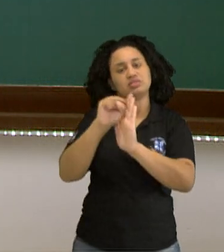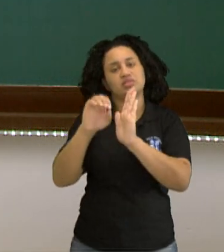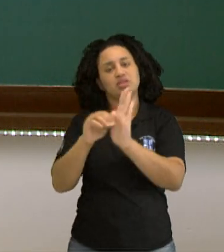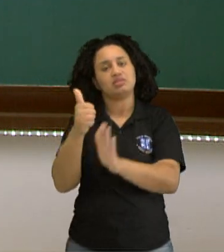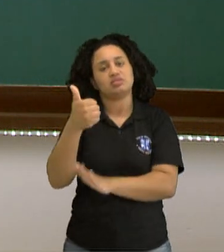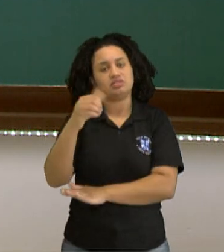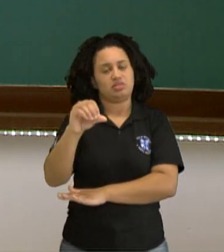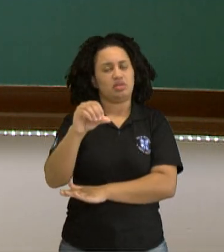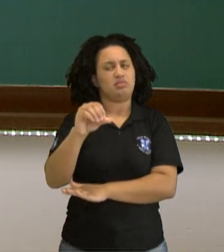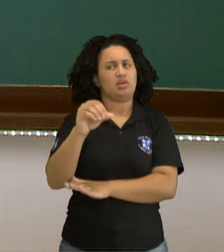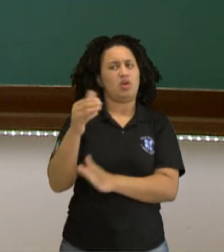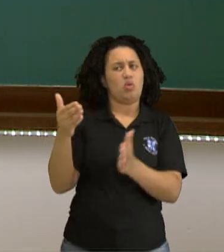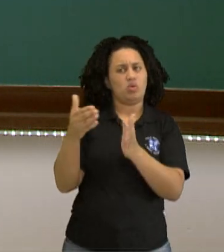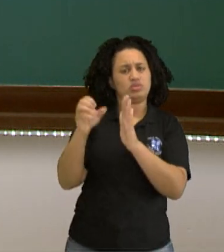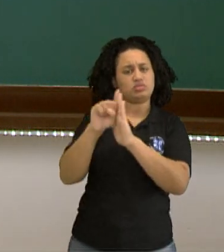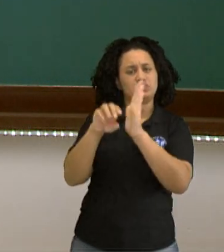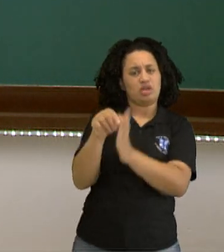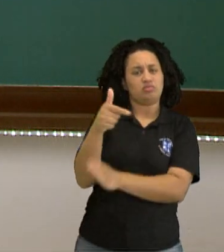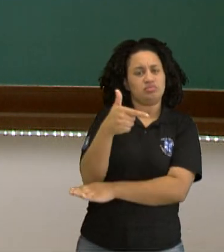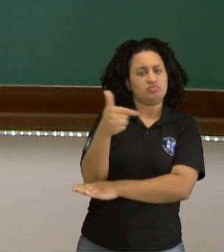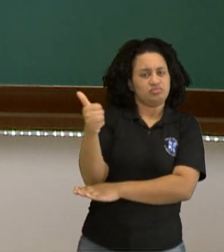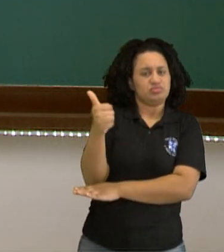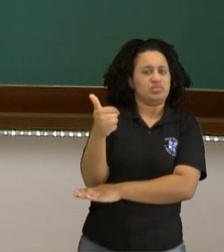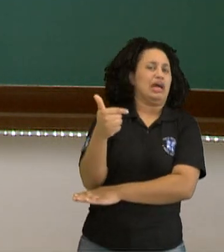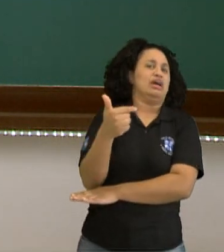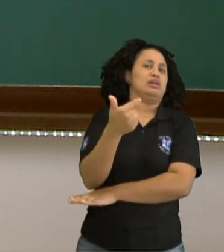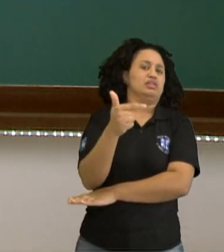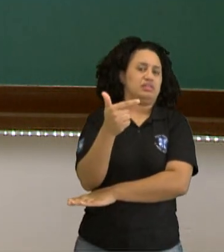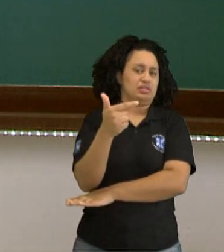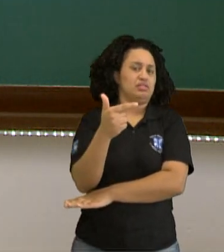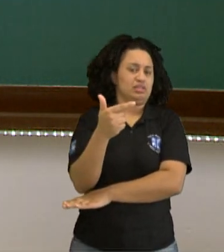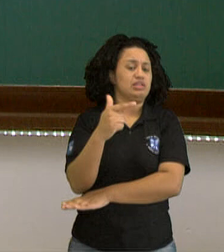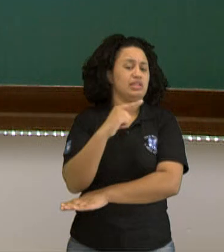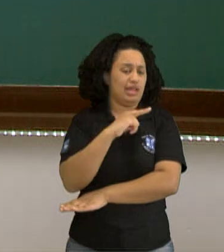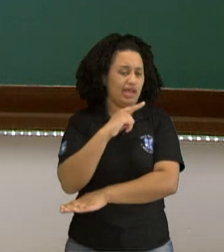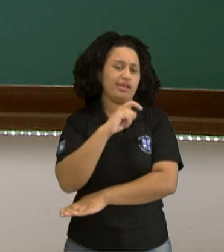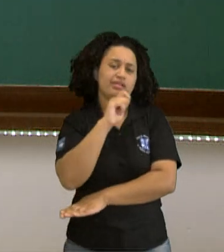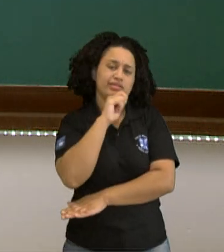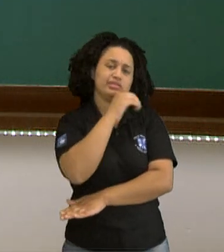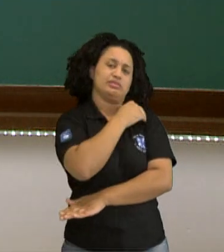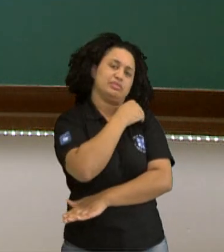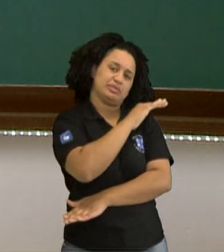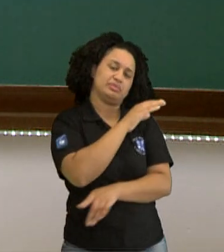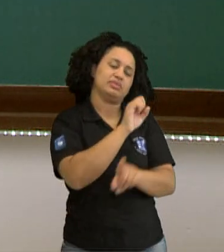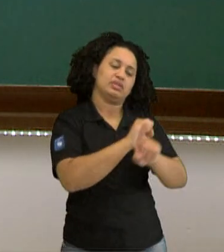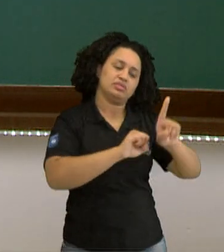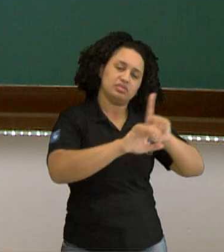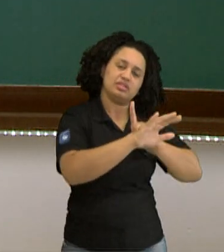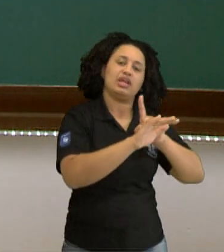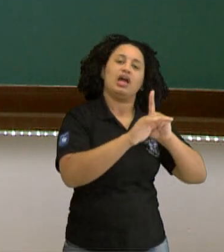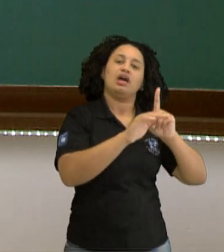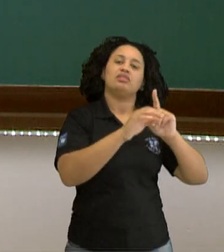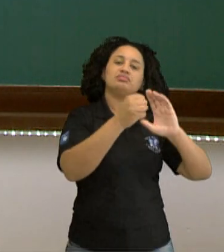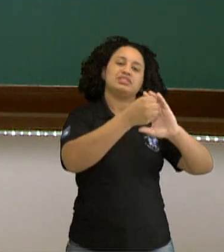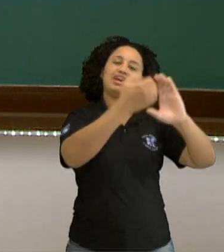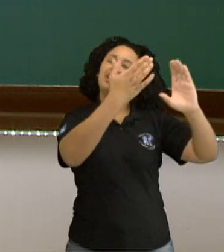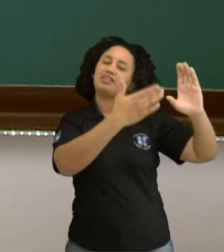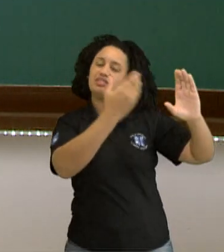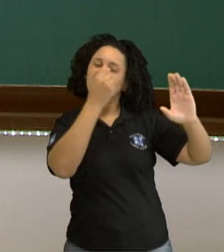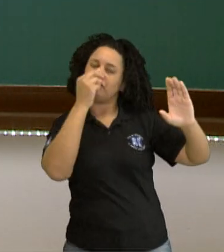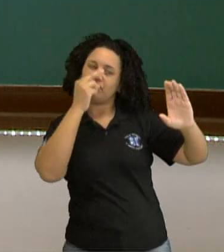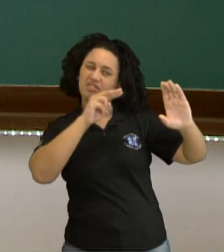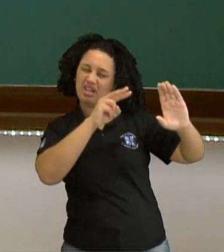século XXI, a gente não tenha ainda, né, preconceitos sociais, estereótipos sociais, não tenhamos ainda,